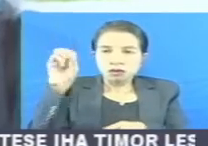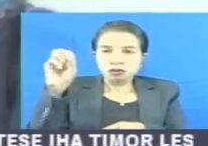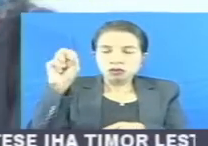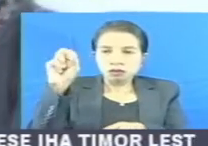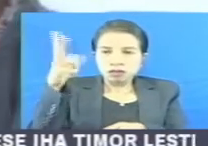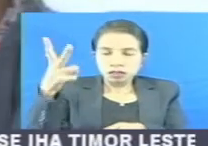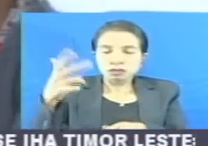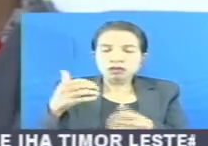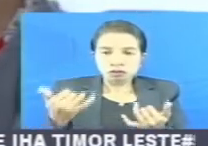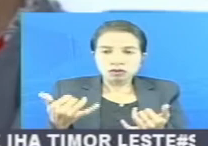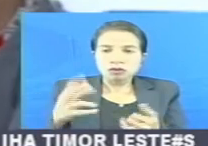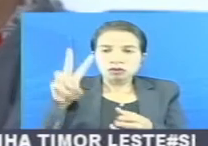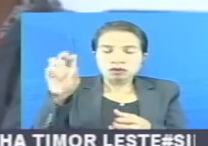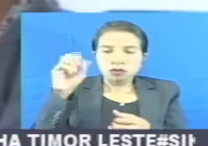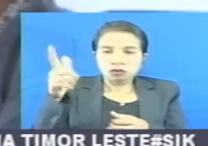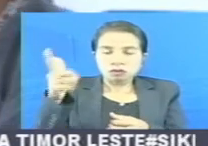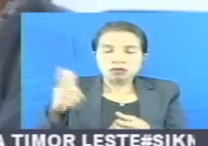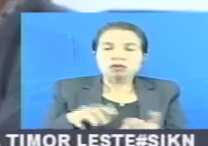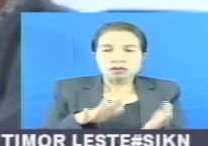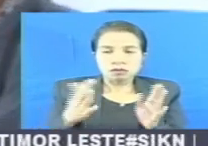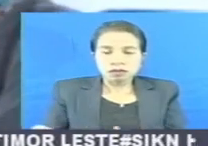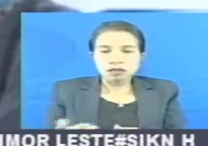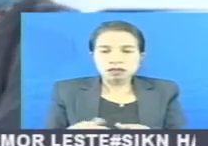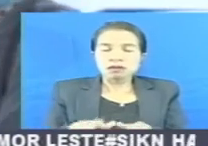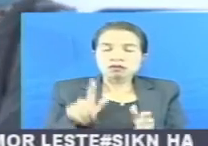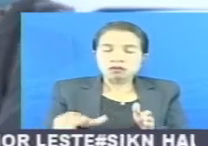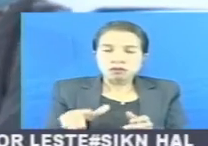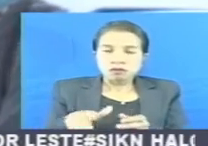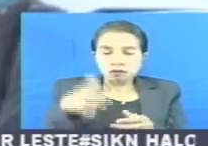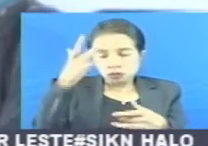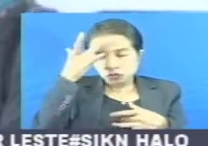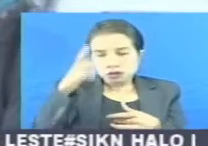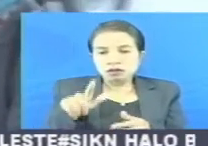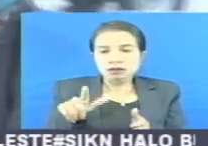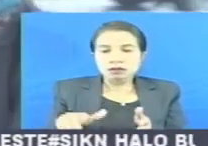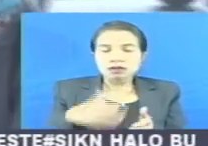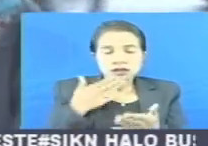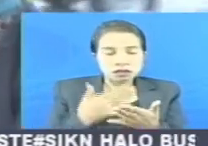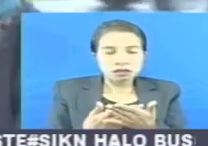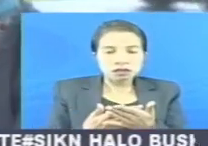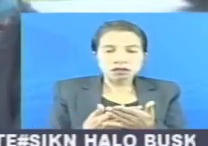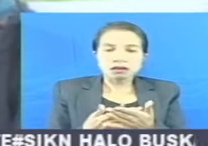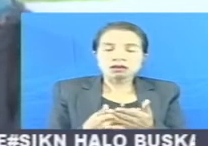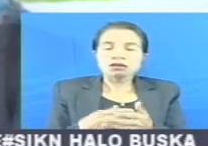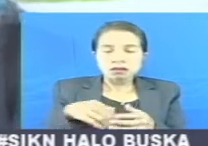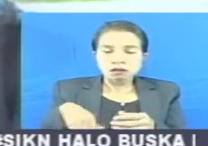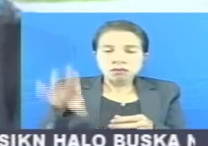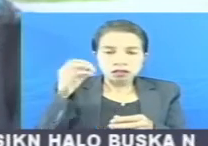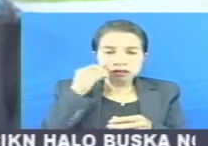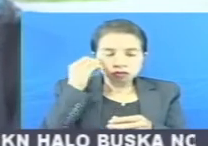iskotu ne ve ni ane moras ne orsida sai orsida diak mai uma orsida ba